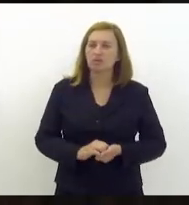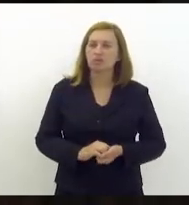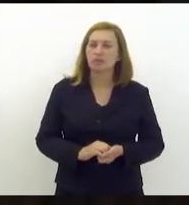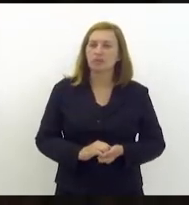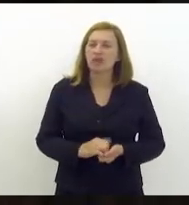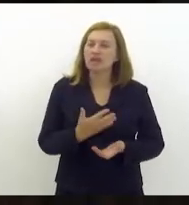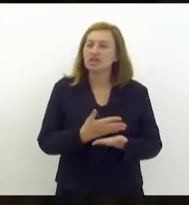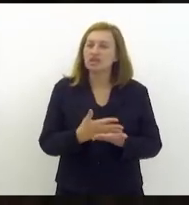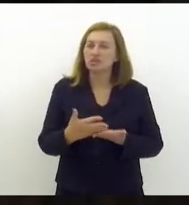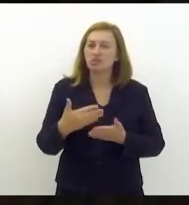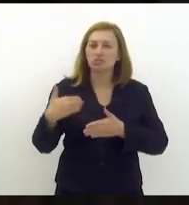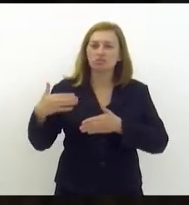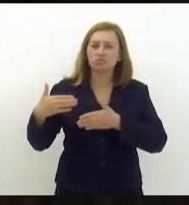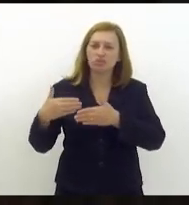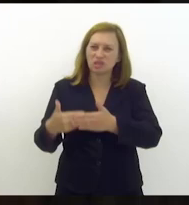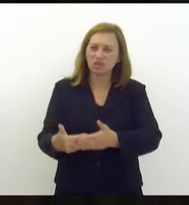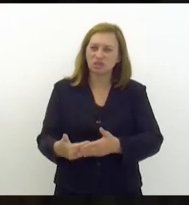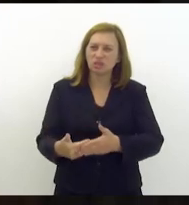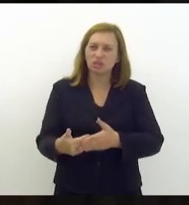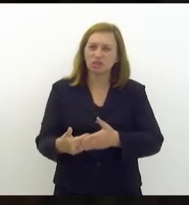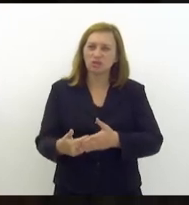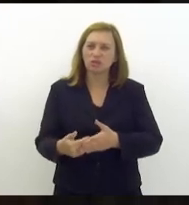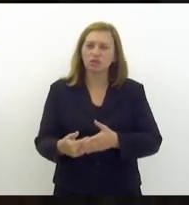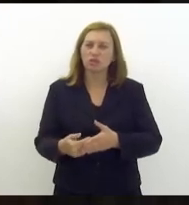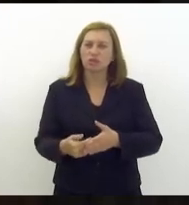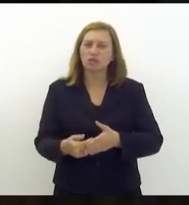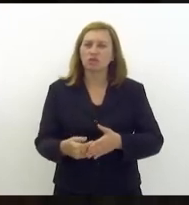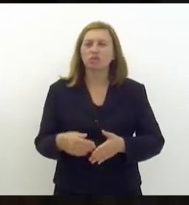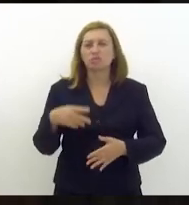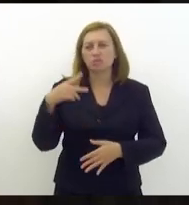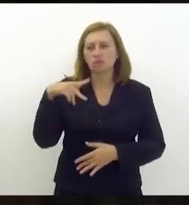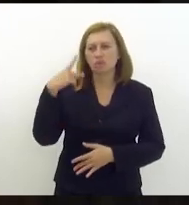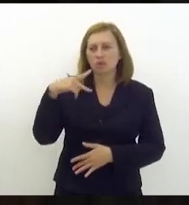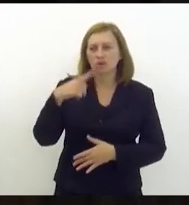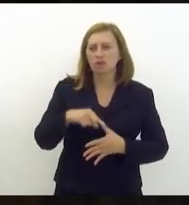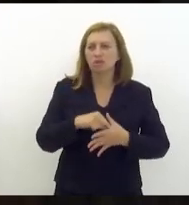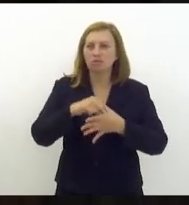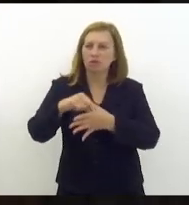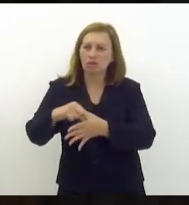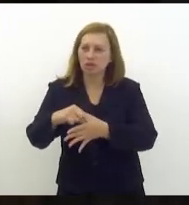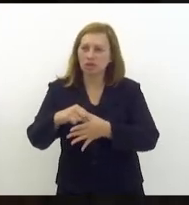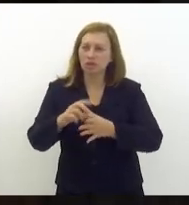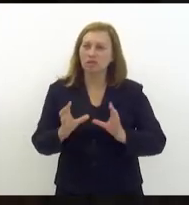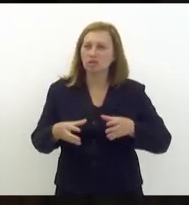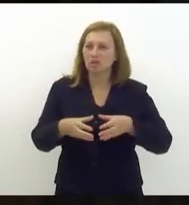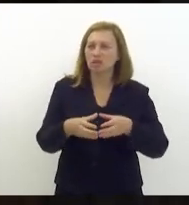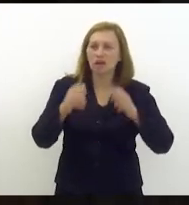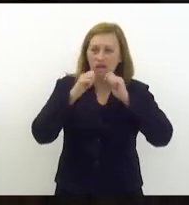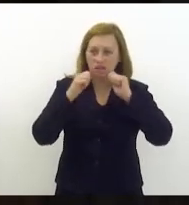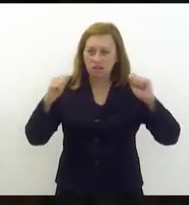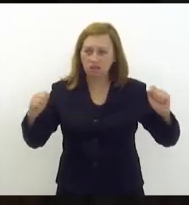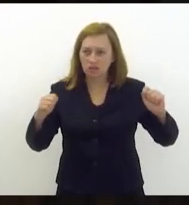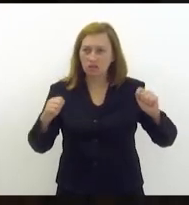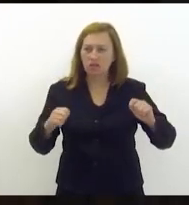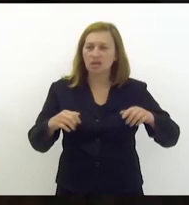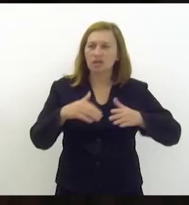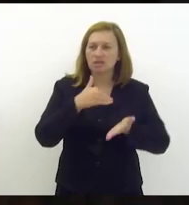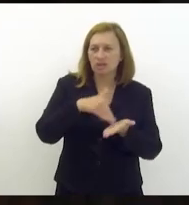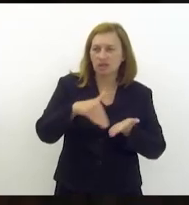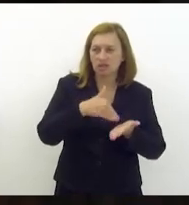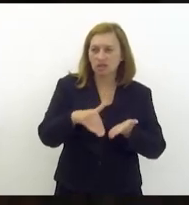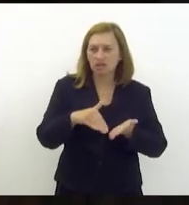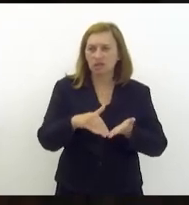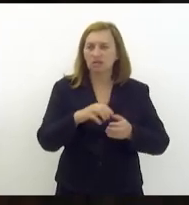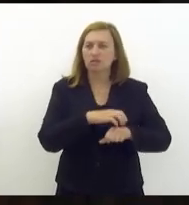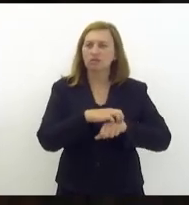iniciou sua trajetória pública como líder e comunitário foi assessor e secretário de transporte do